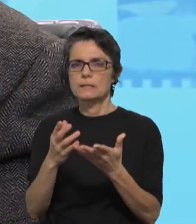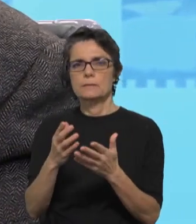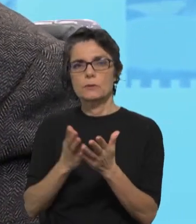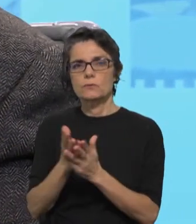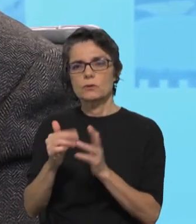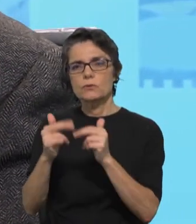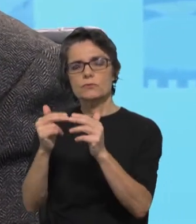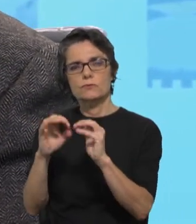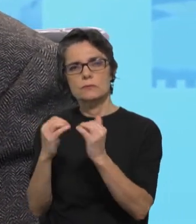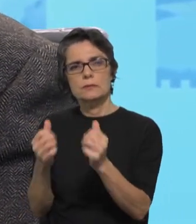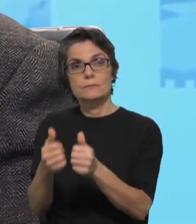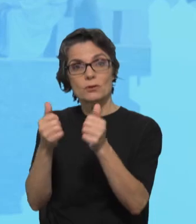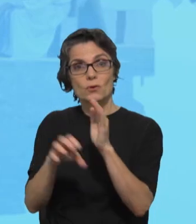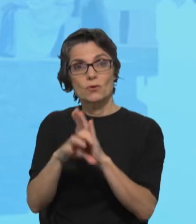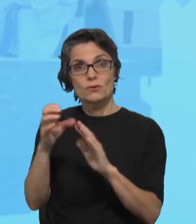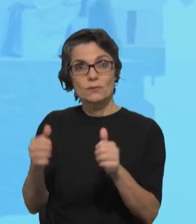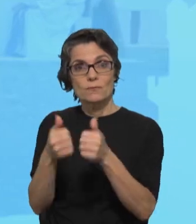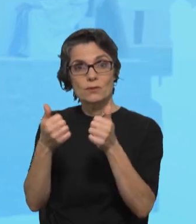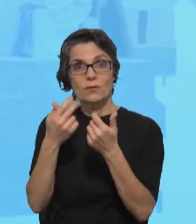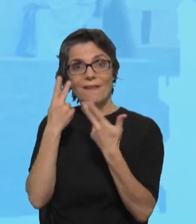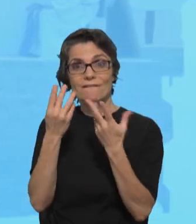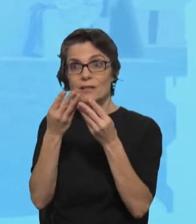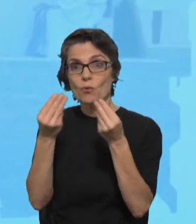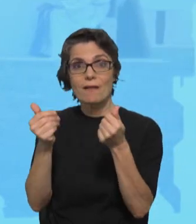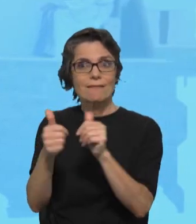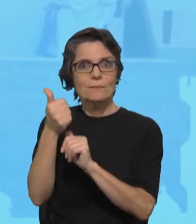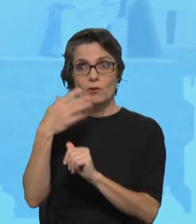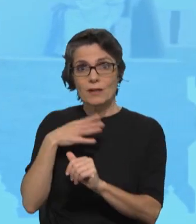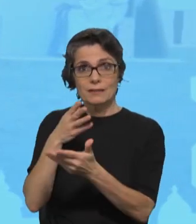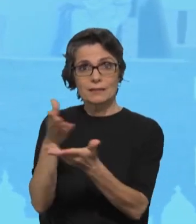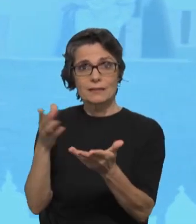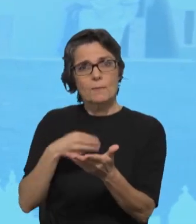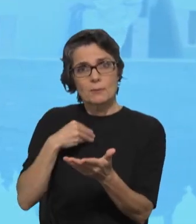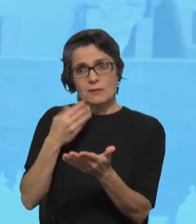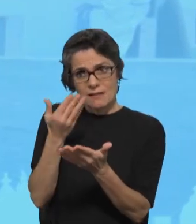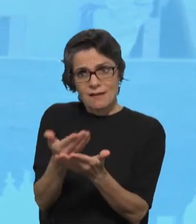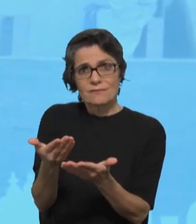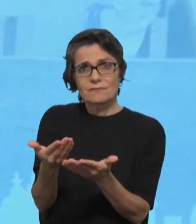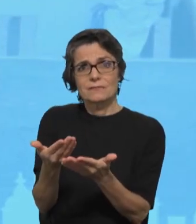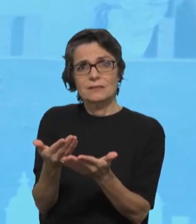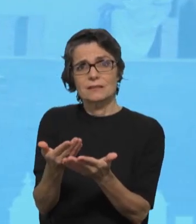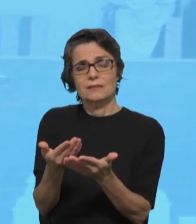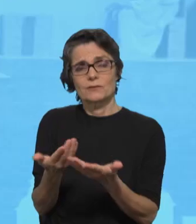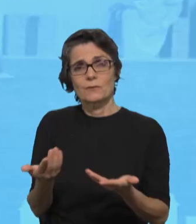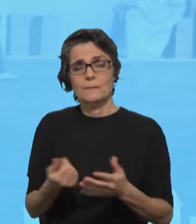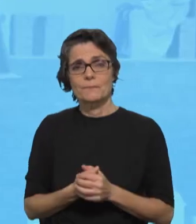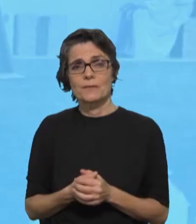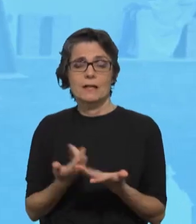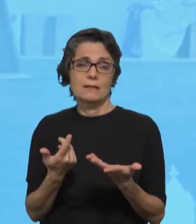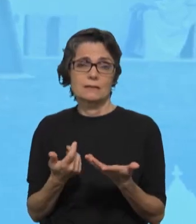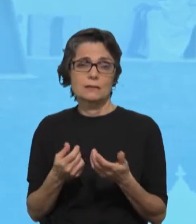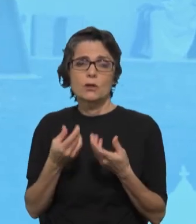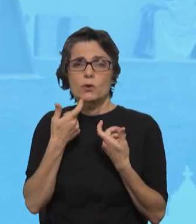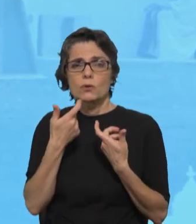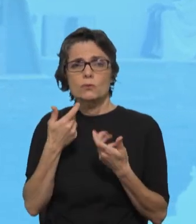e uma qualidade de vida melhor para todos. Ao fim e ao cabo, esta preocupação de se manterem fiéis àquilo que eram os princípios